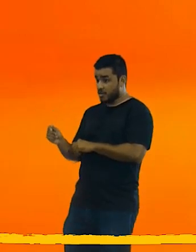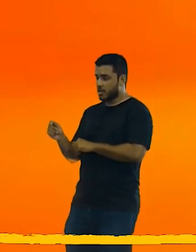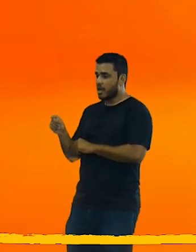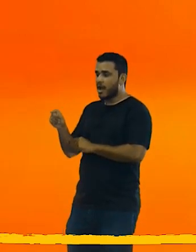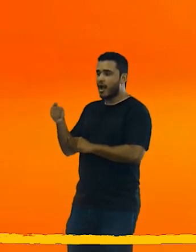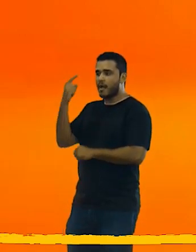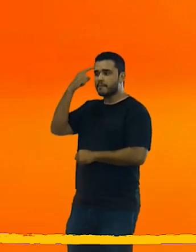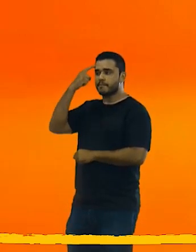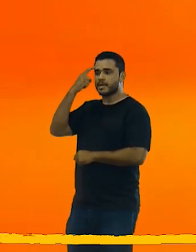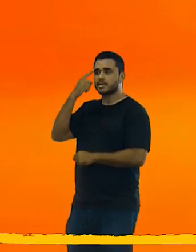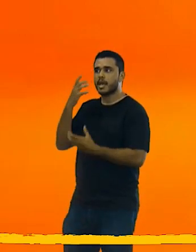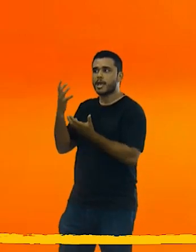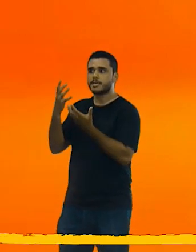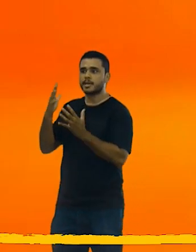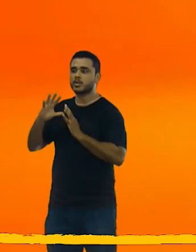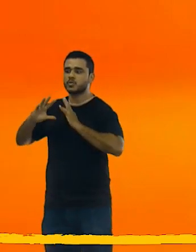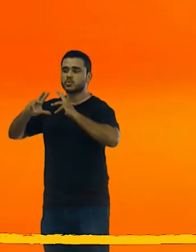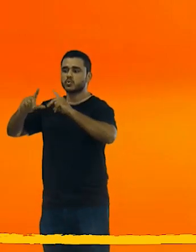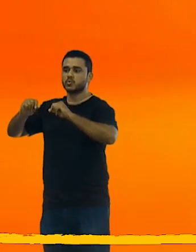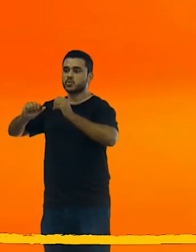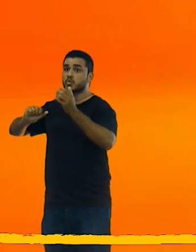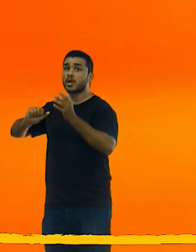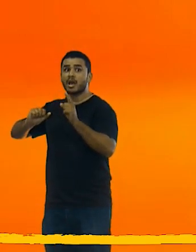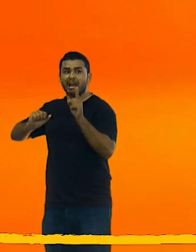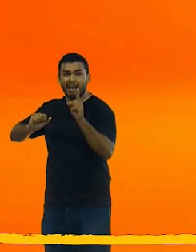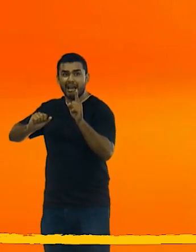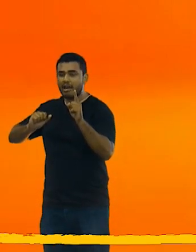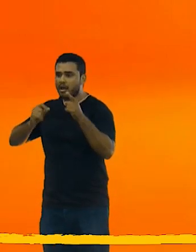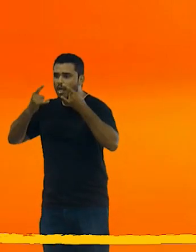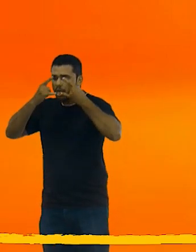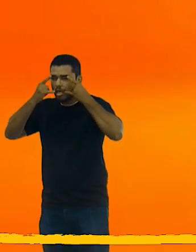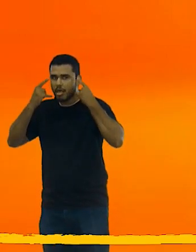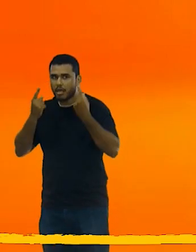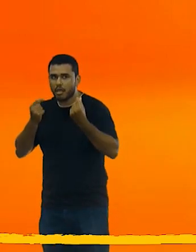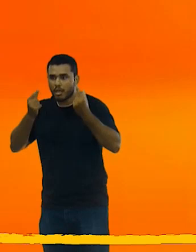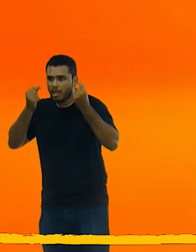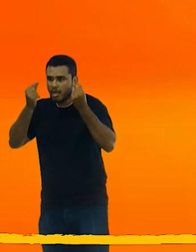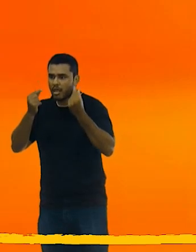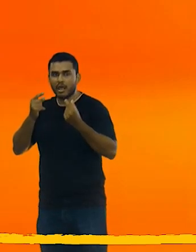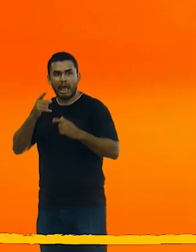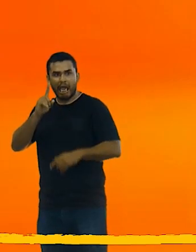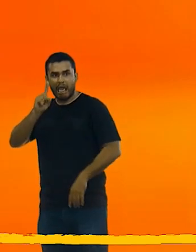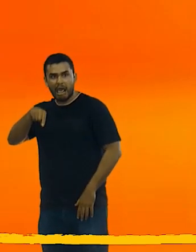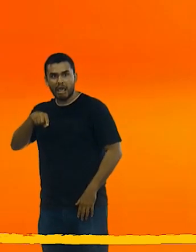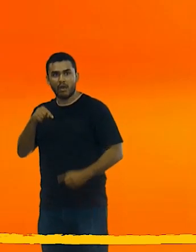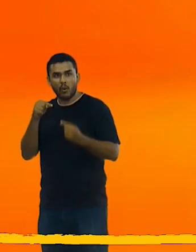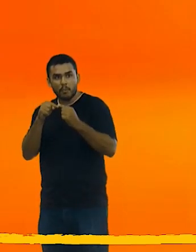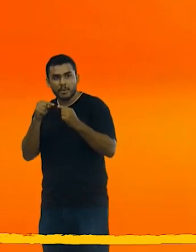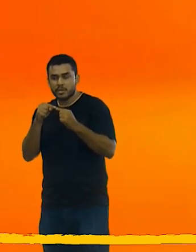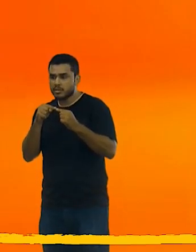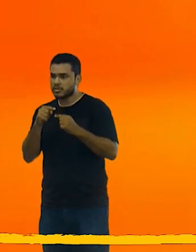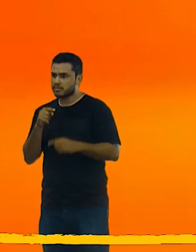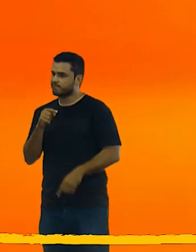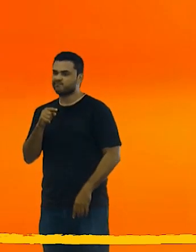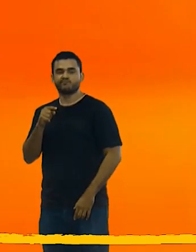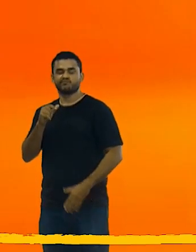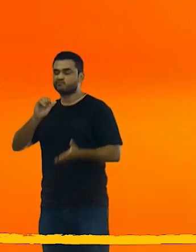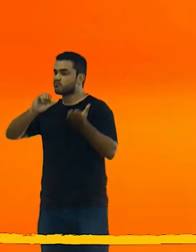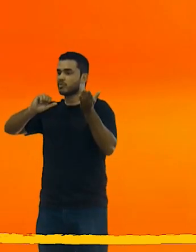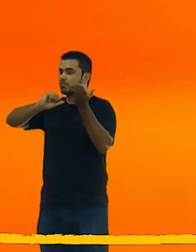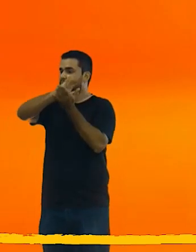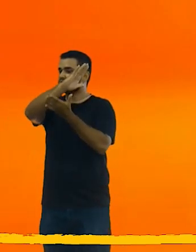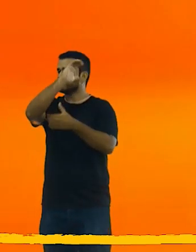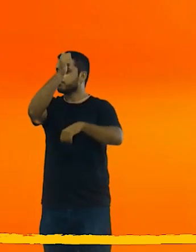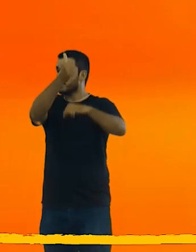socialismo. Já que o capitalismo, até aquele momento, só gerou miséria e pobreza, por que não imaginarmos